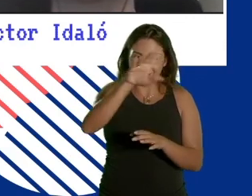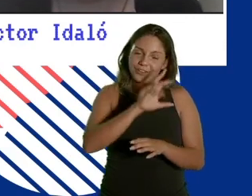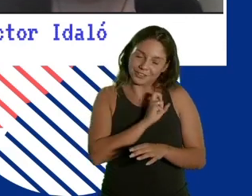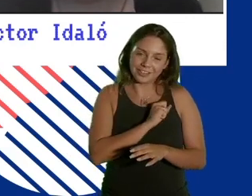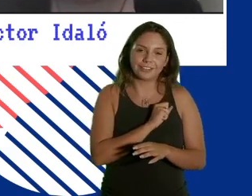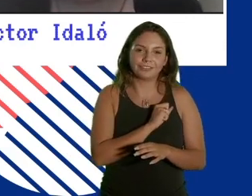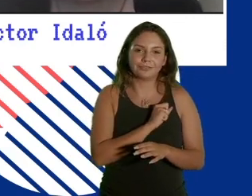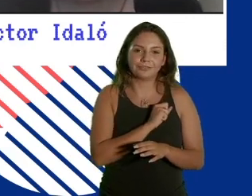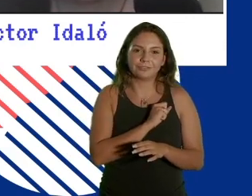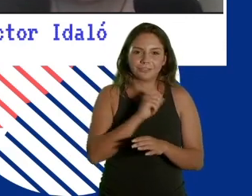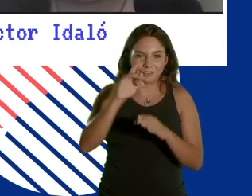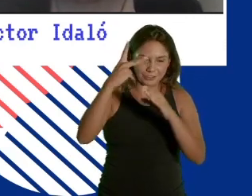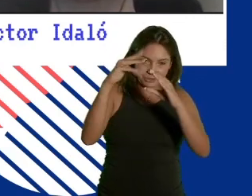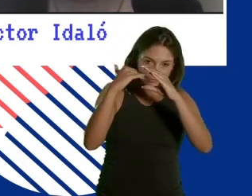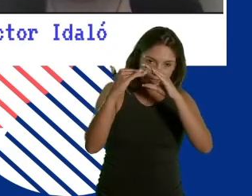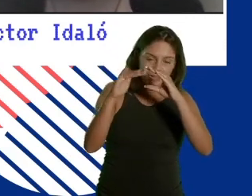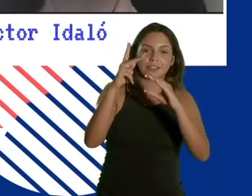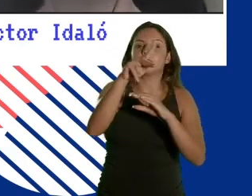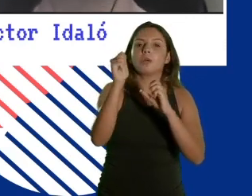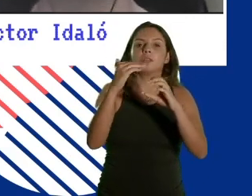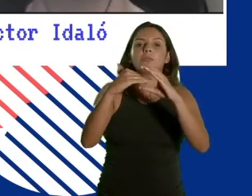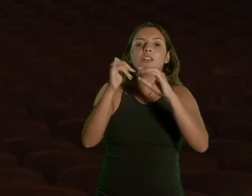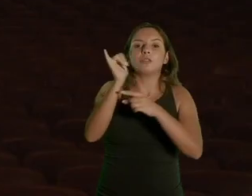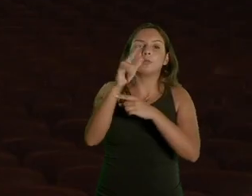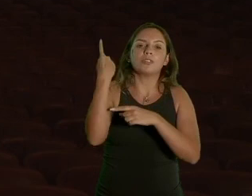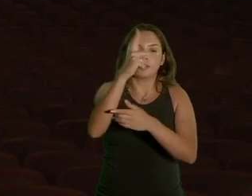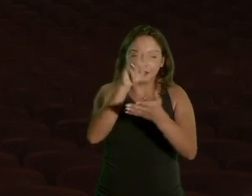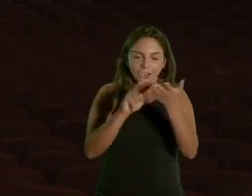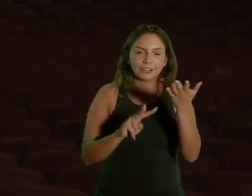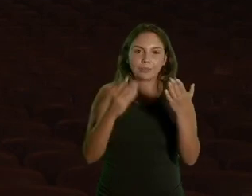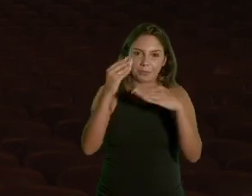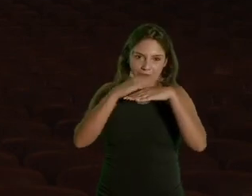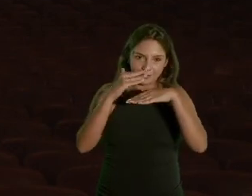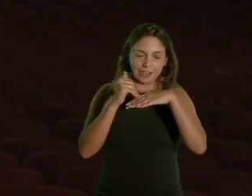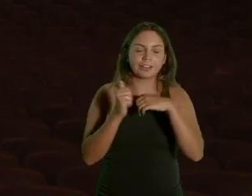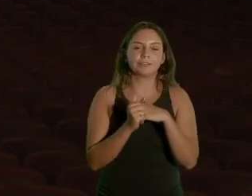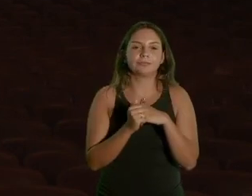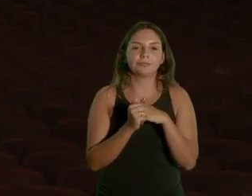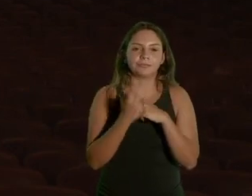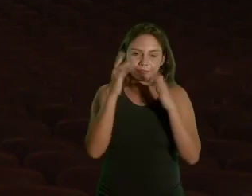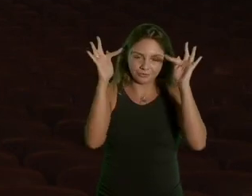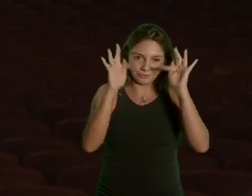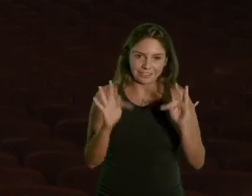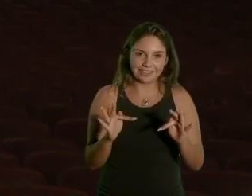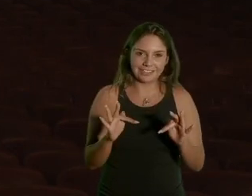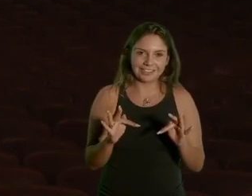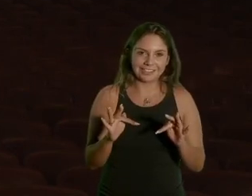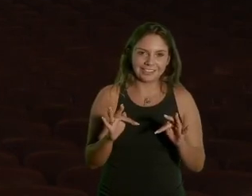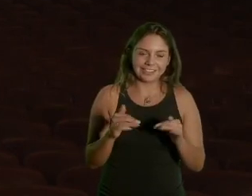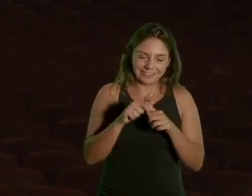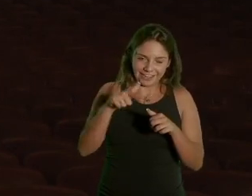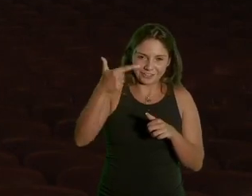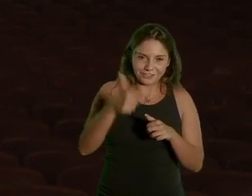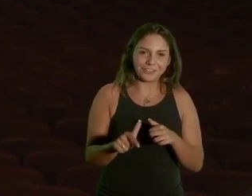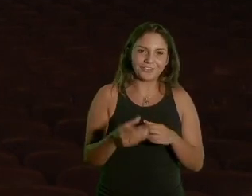gostado. Deixem aí os seus comentários, nós iremos ler todos com muito carinho. É uma felicidade imensa estar aqui mais